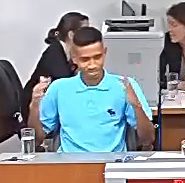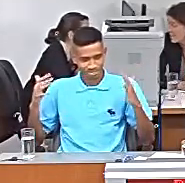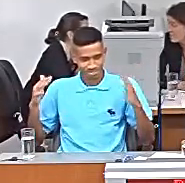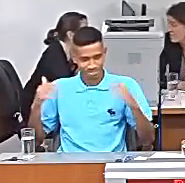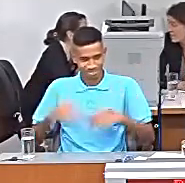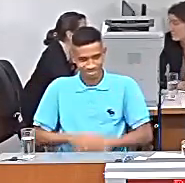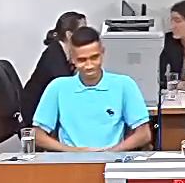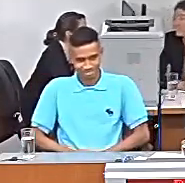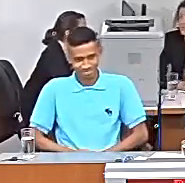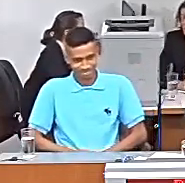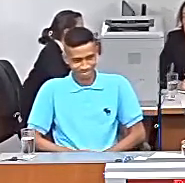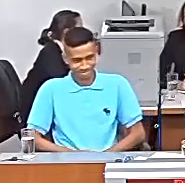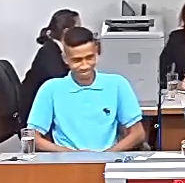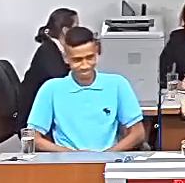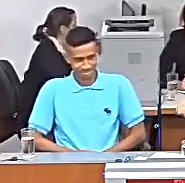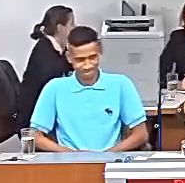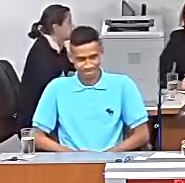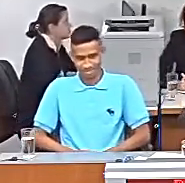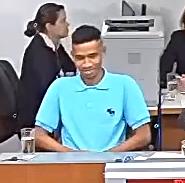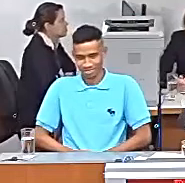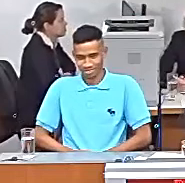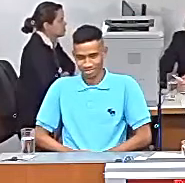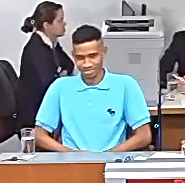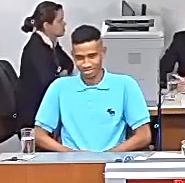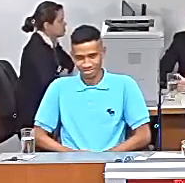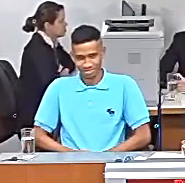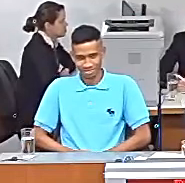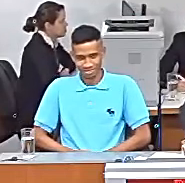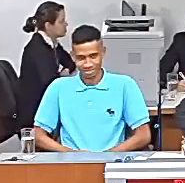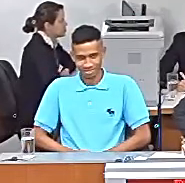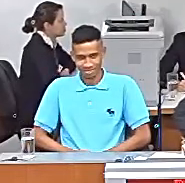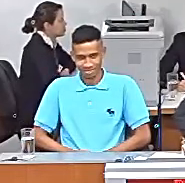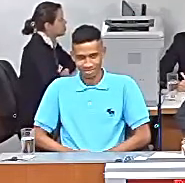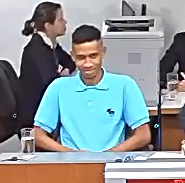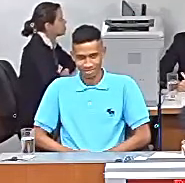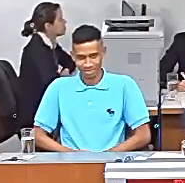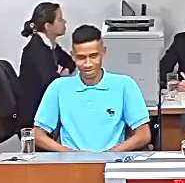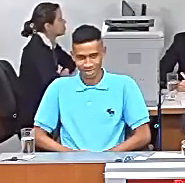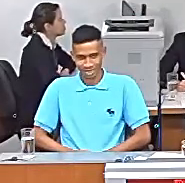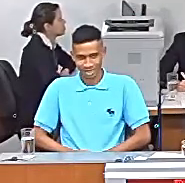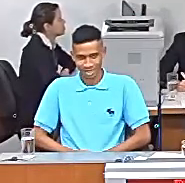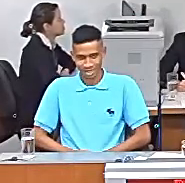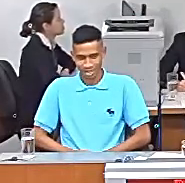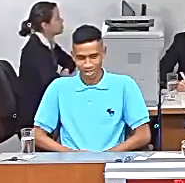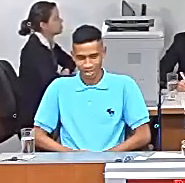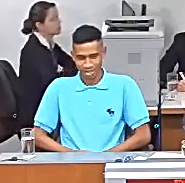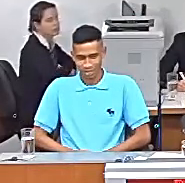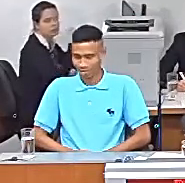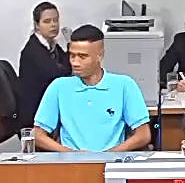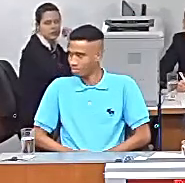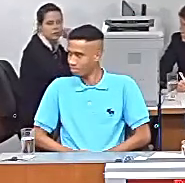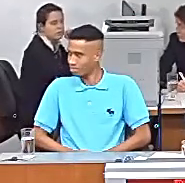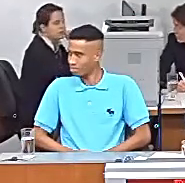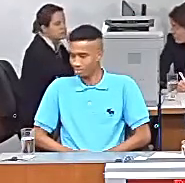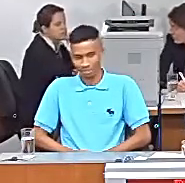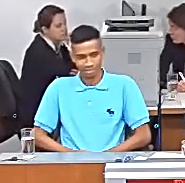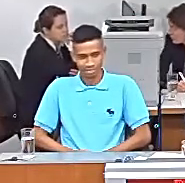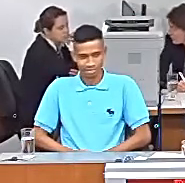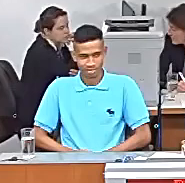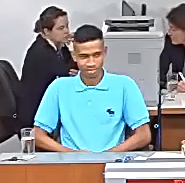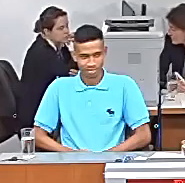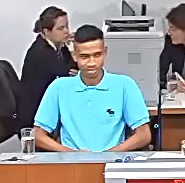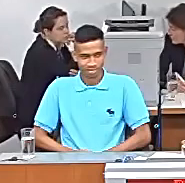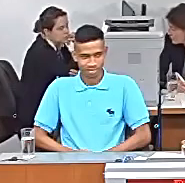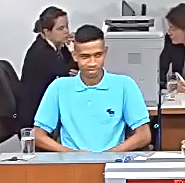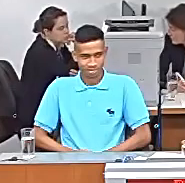Muito obrigado. Mais alguém deseja pronunciar? Ok, fica à vontade.